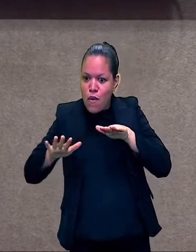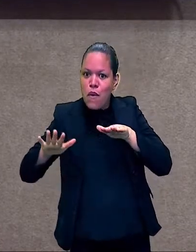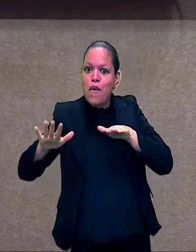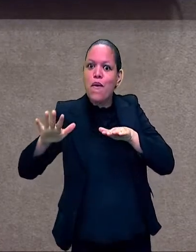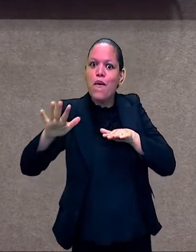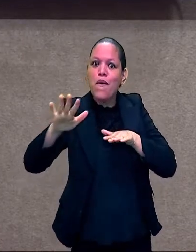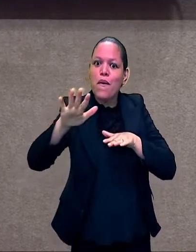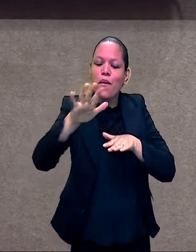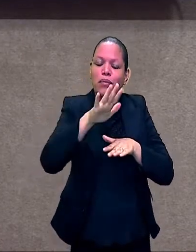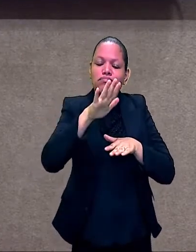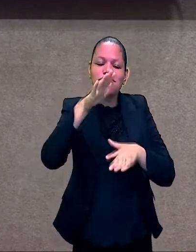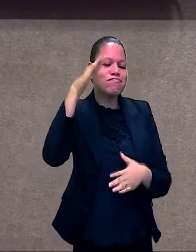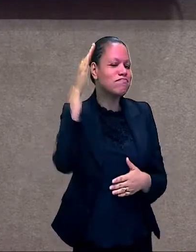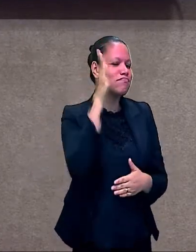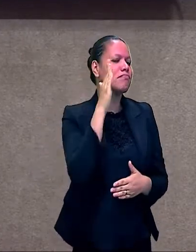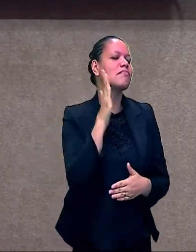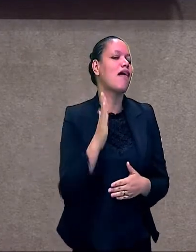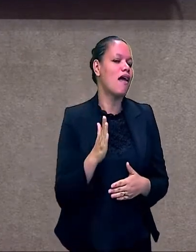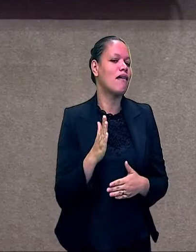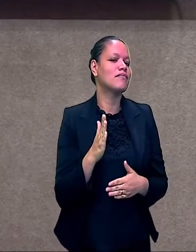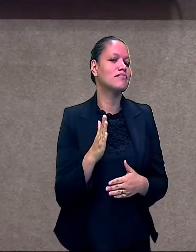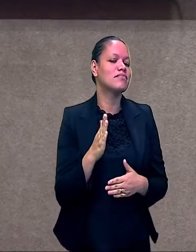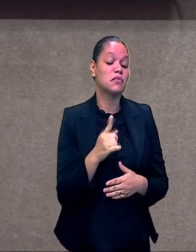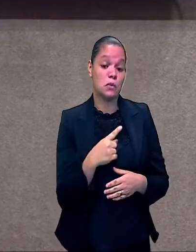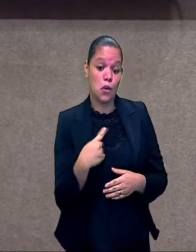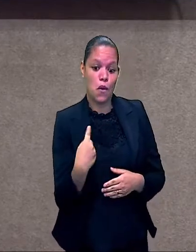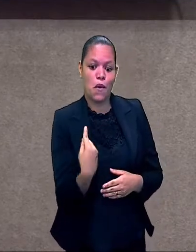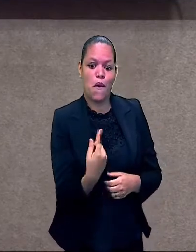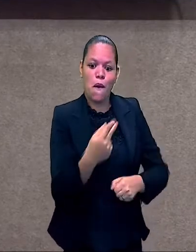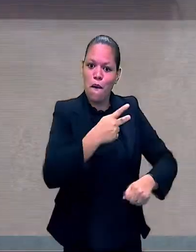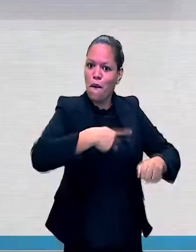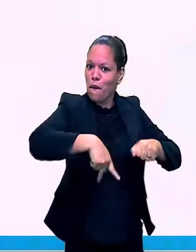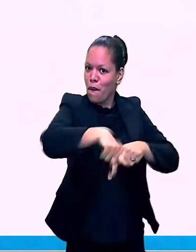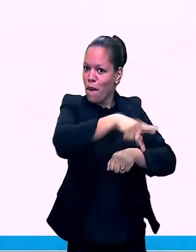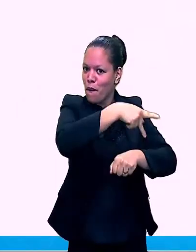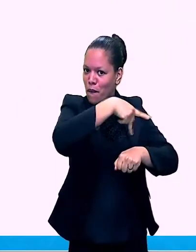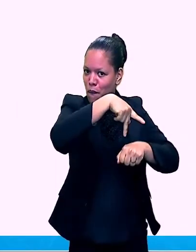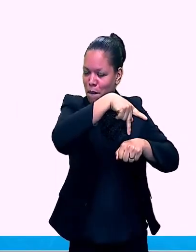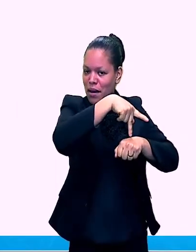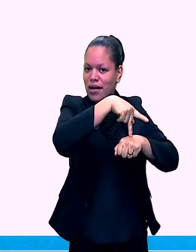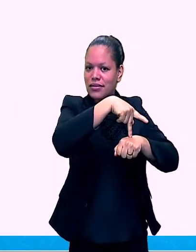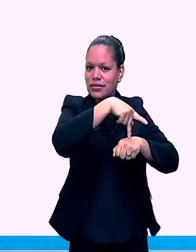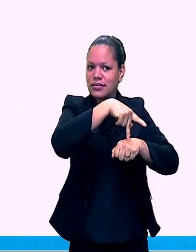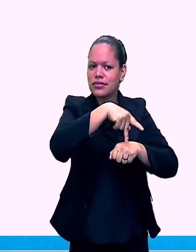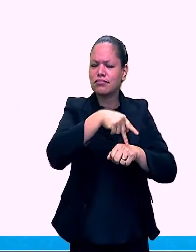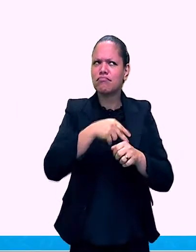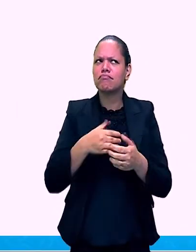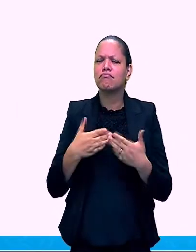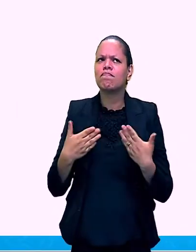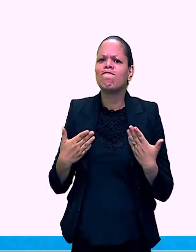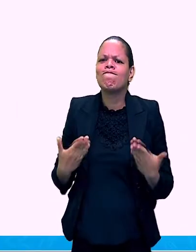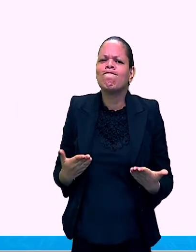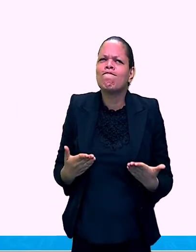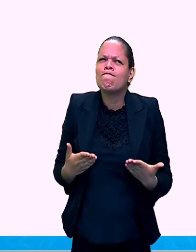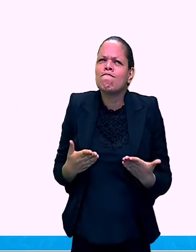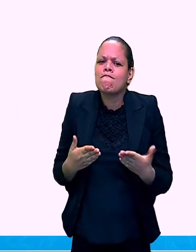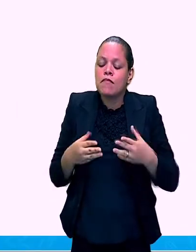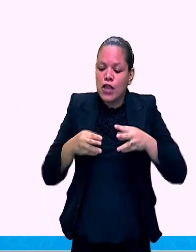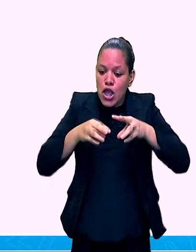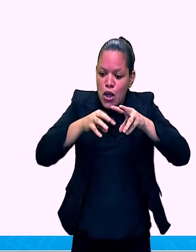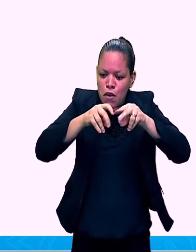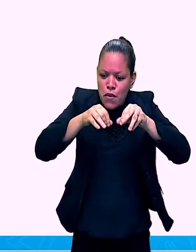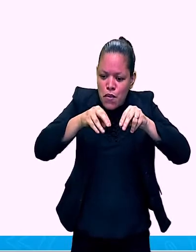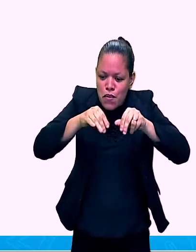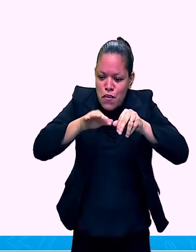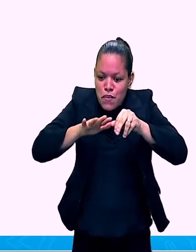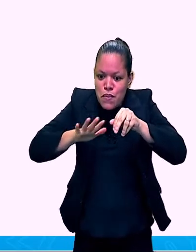nosso país. Vamos lá? O território brasileiro, o que nós vamos falar então